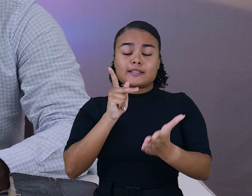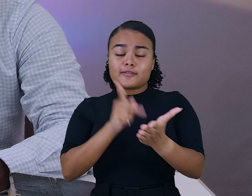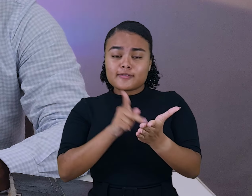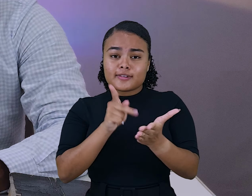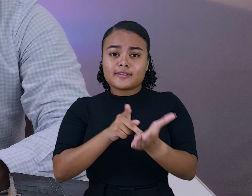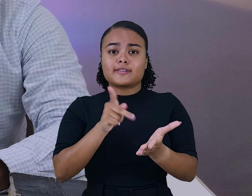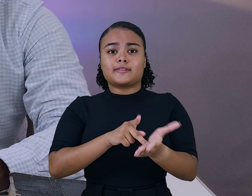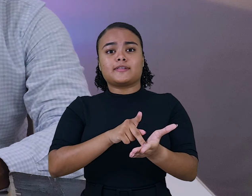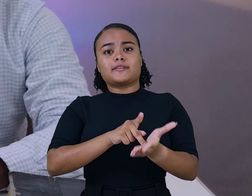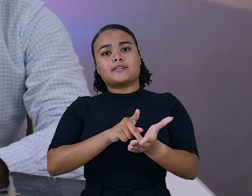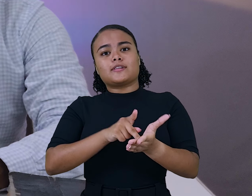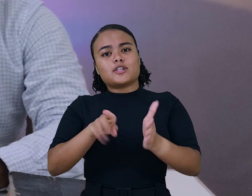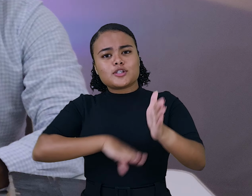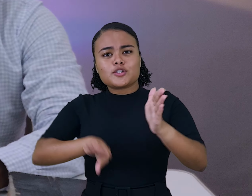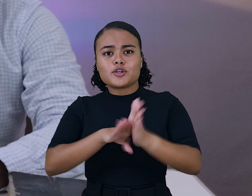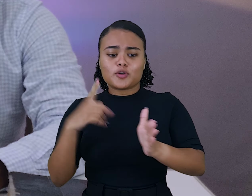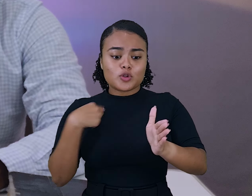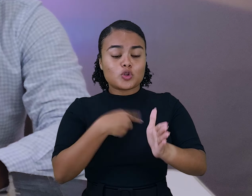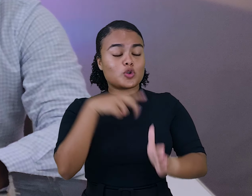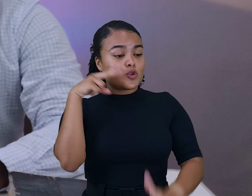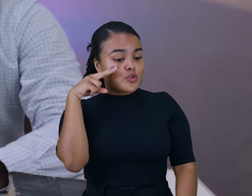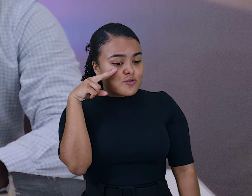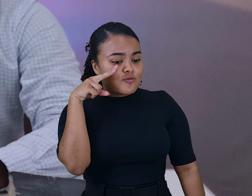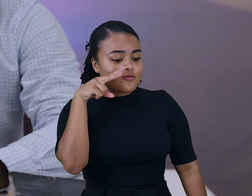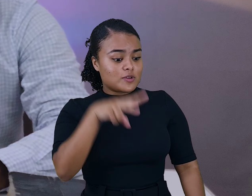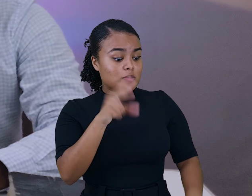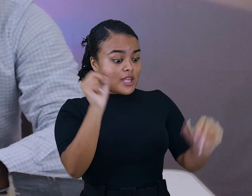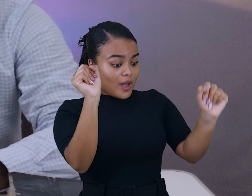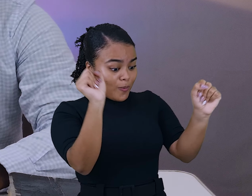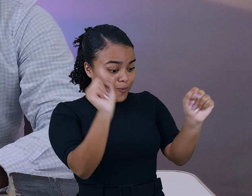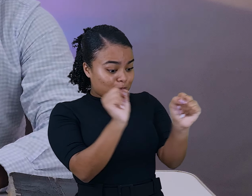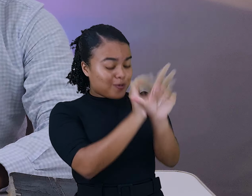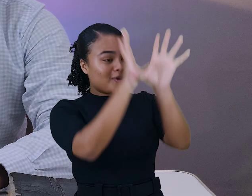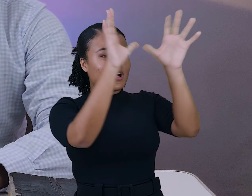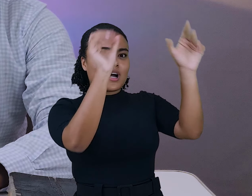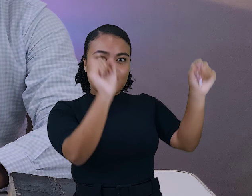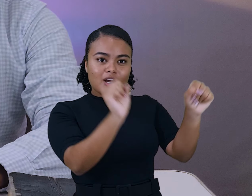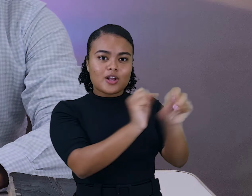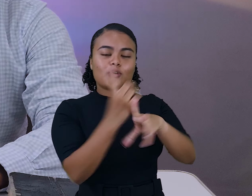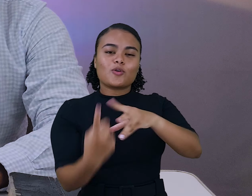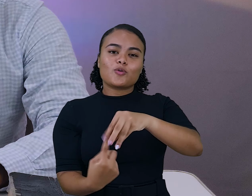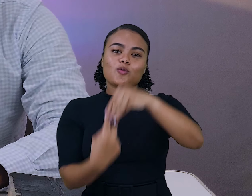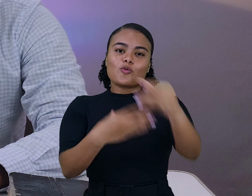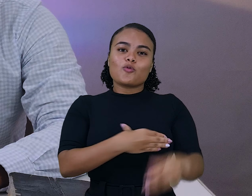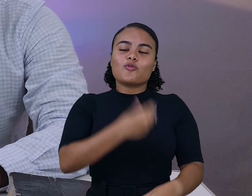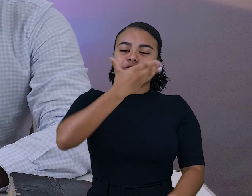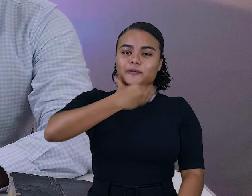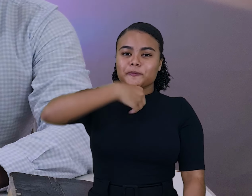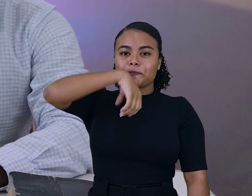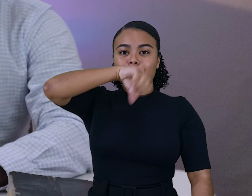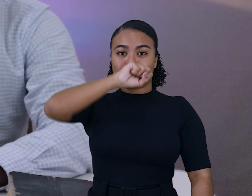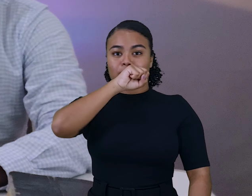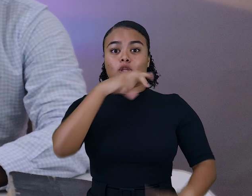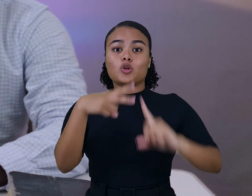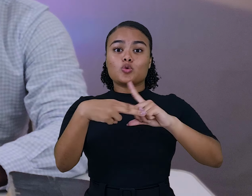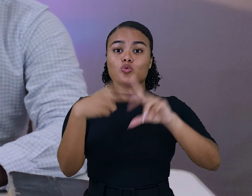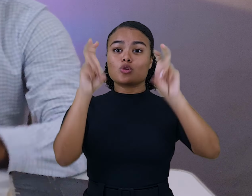verdade. E com a sua vinda, nós vimos a sua glória, a glória do unigênito do Pai. No